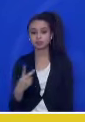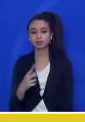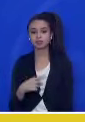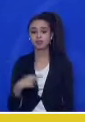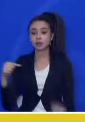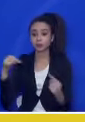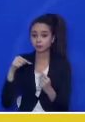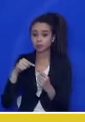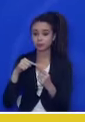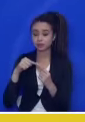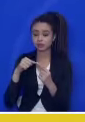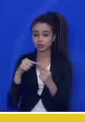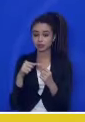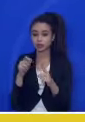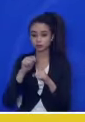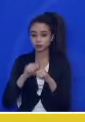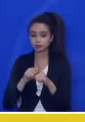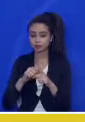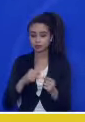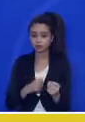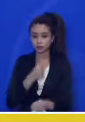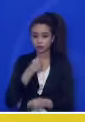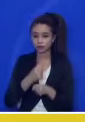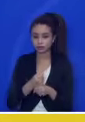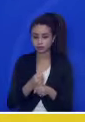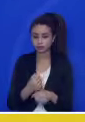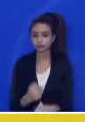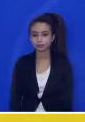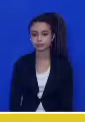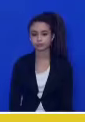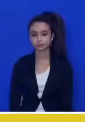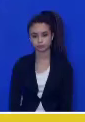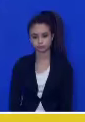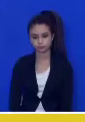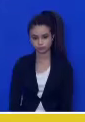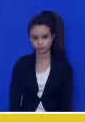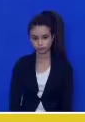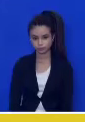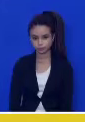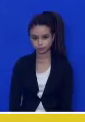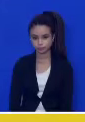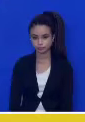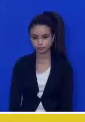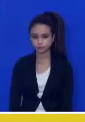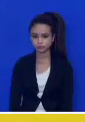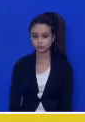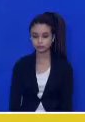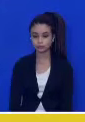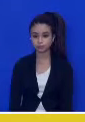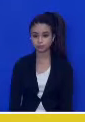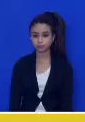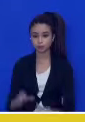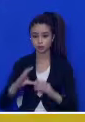ano. E deste globo conheceremos a dezena referente ao mês da sorte. Este é o concurso de número